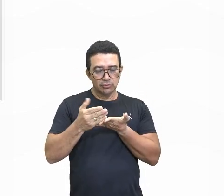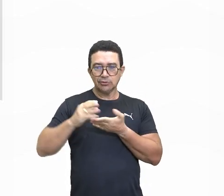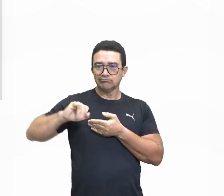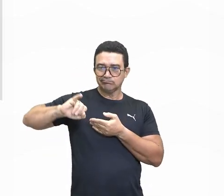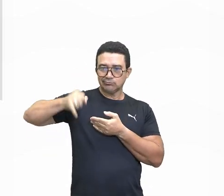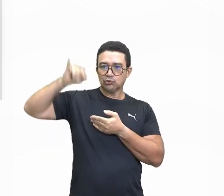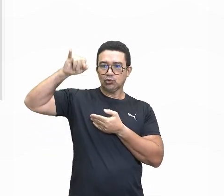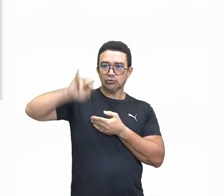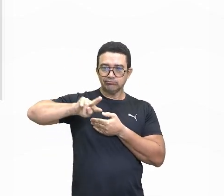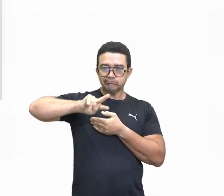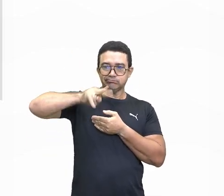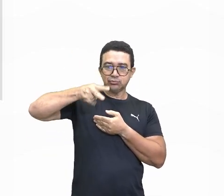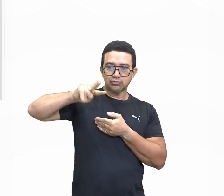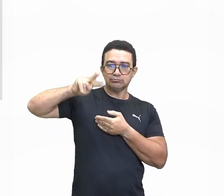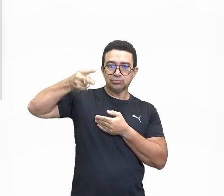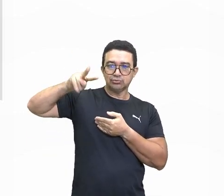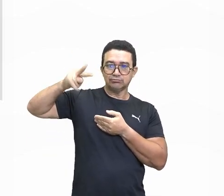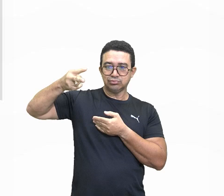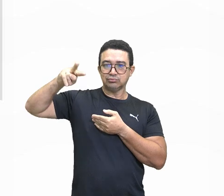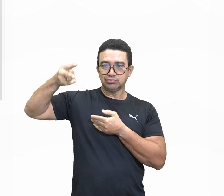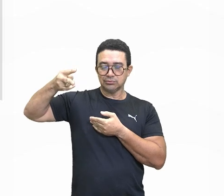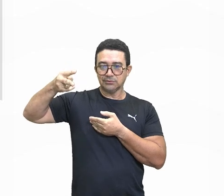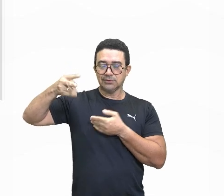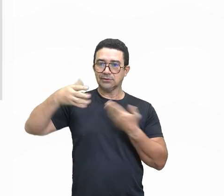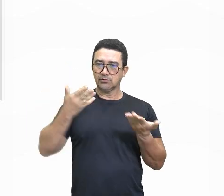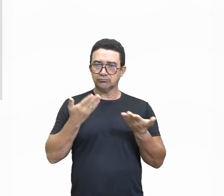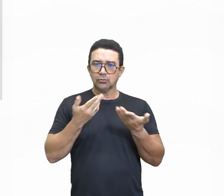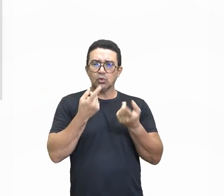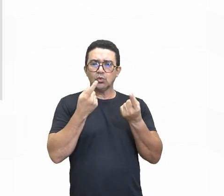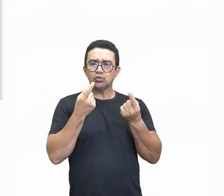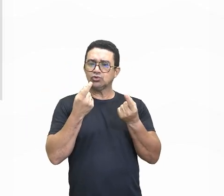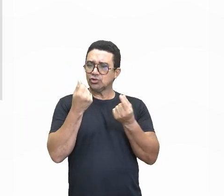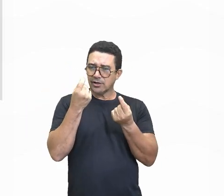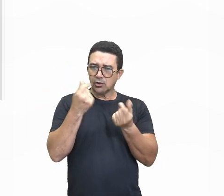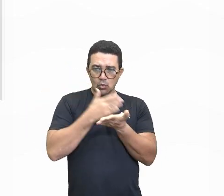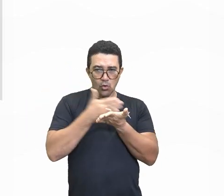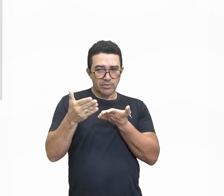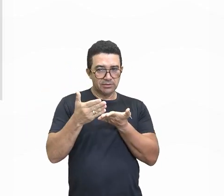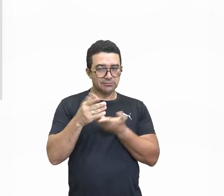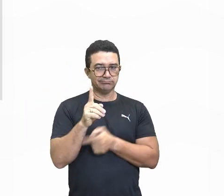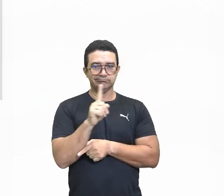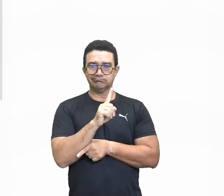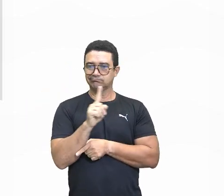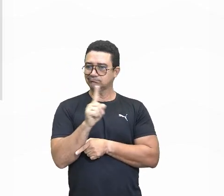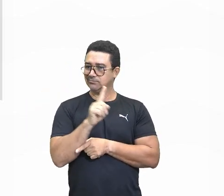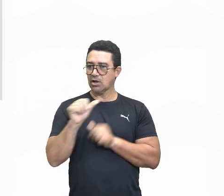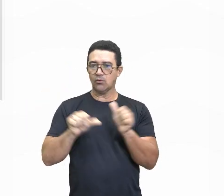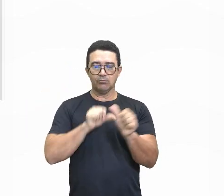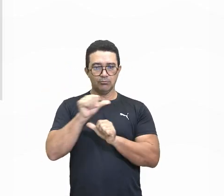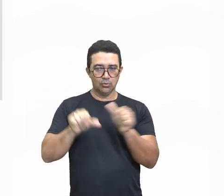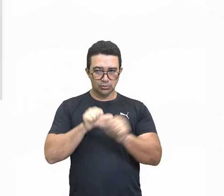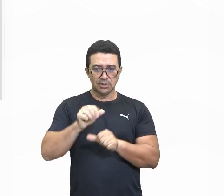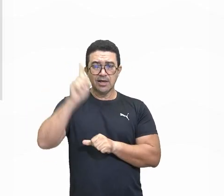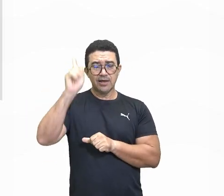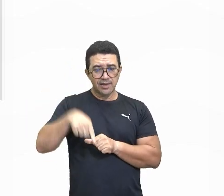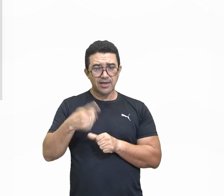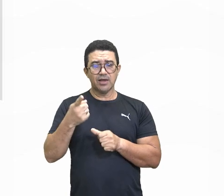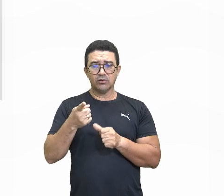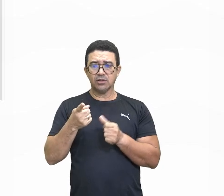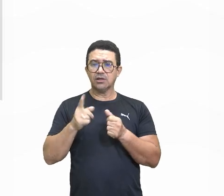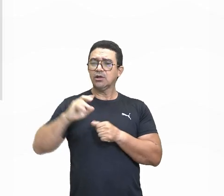esse valor dos juros, ele não muda, tá? Então, por isso que ele é chamado de juros